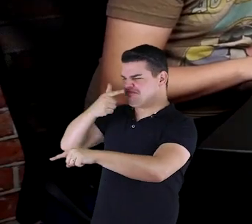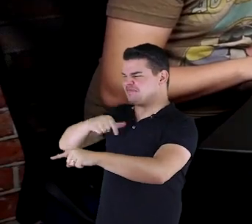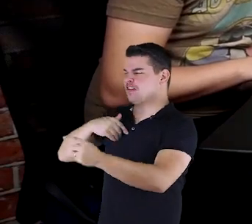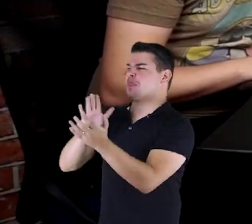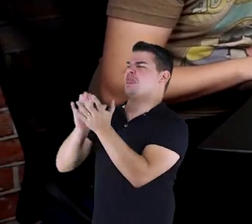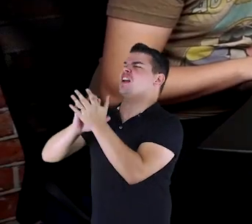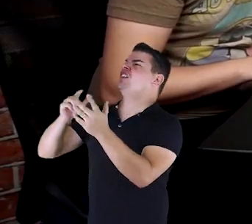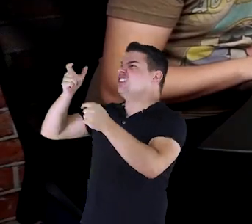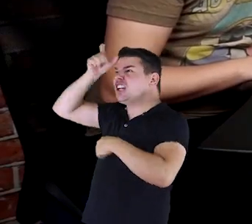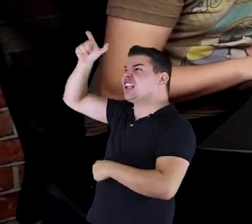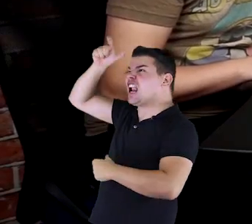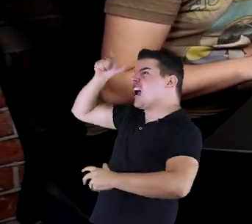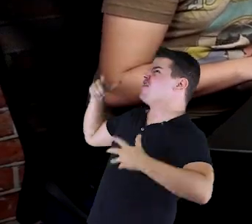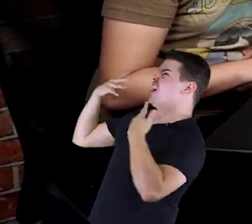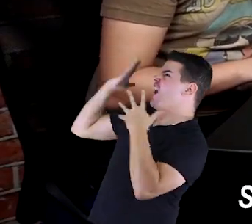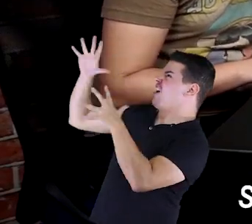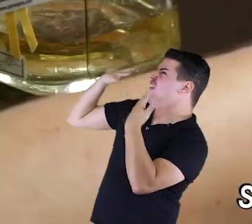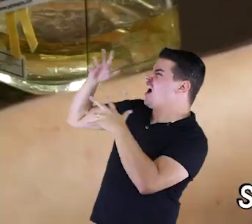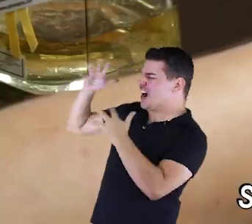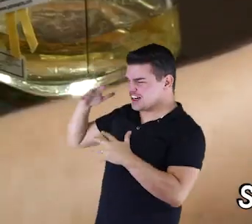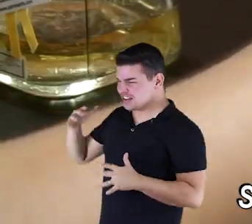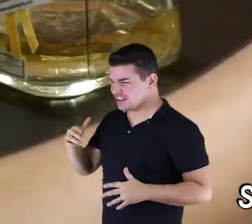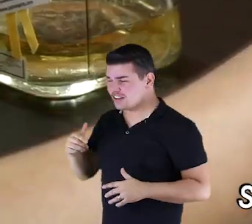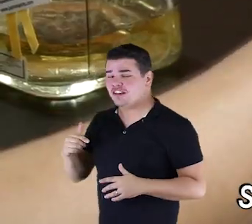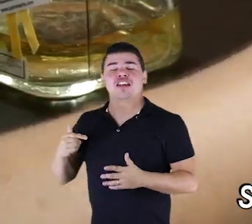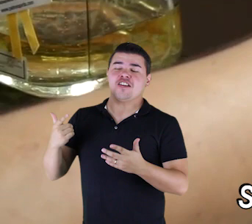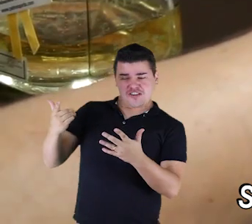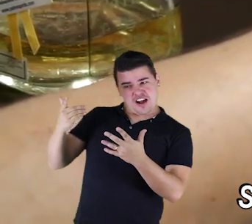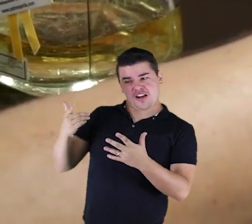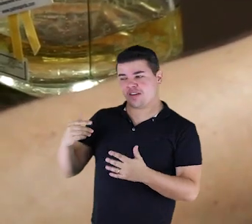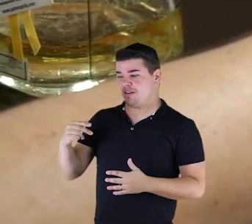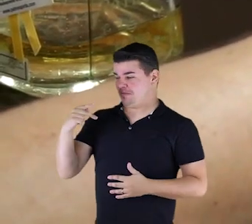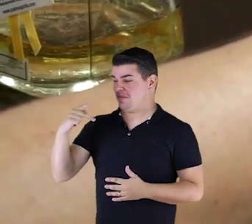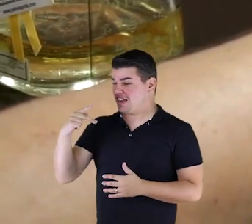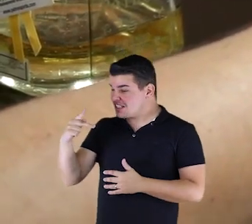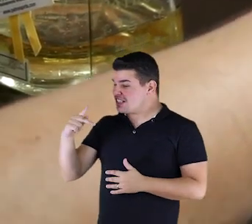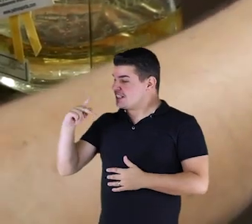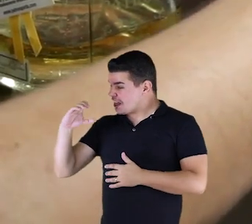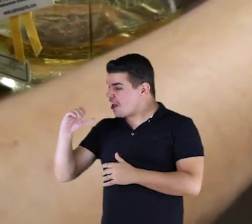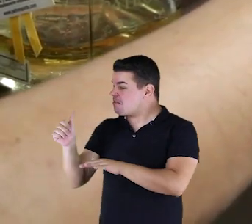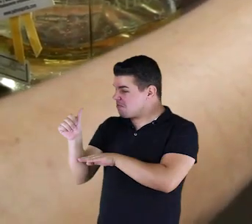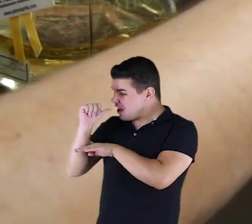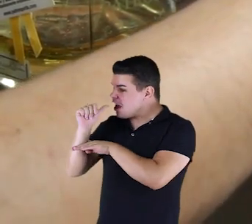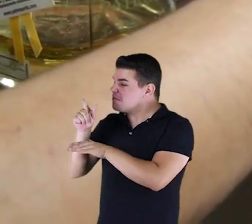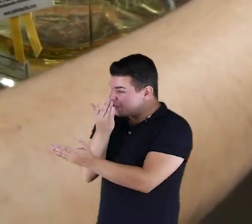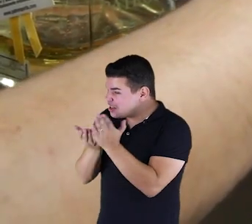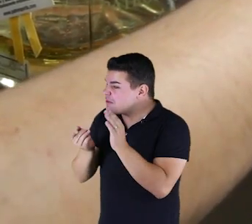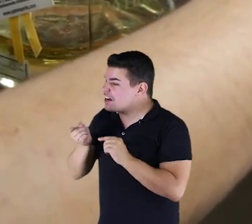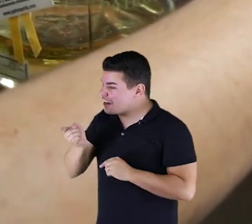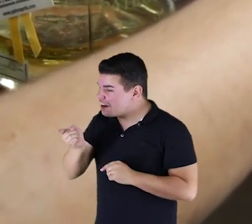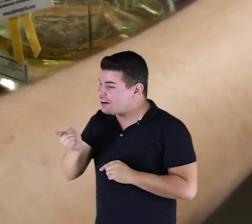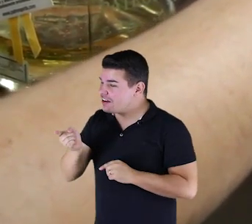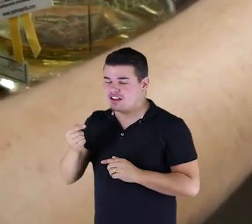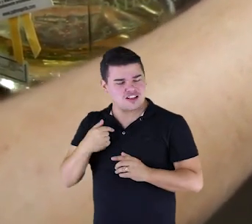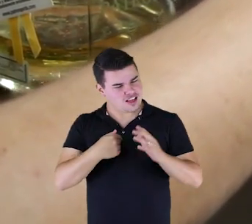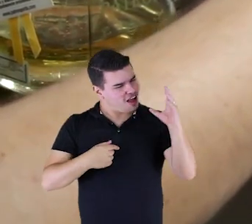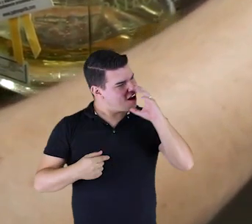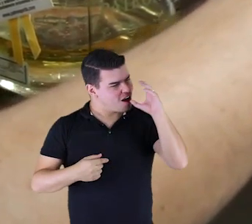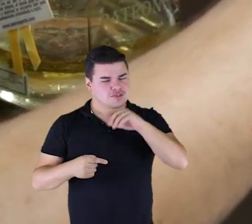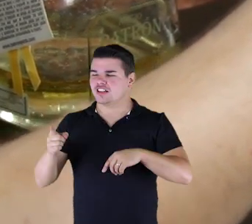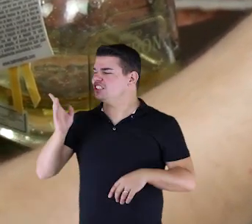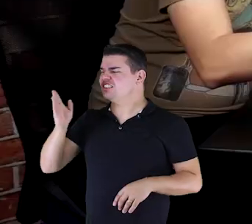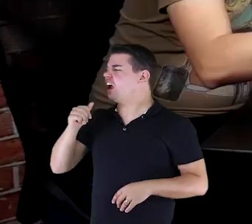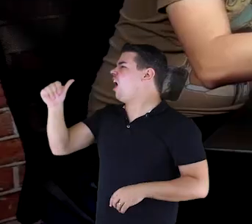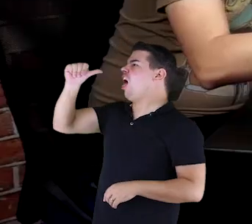Caralho, viva Satanás! Cauê perdeu, o PC bebe, hein? Demorou. Cid puxa um bloco e o